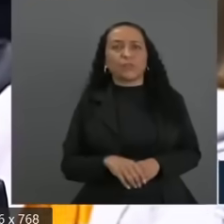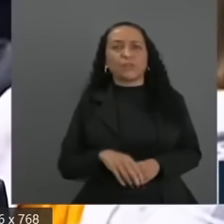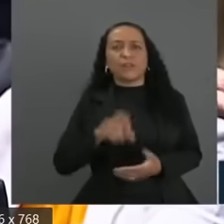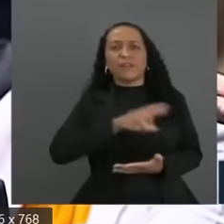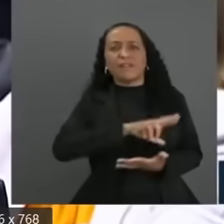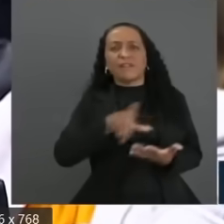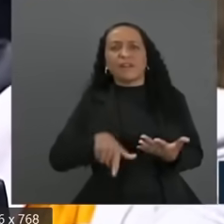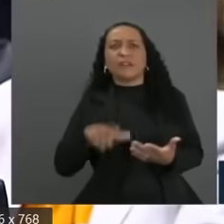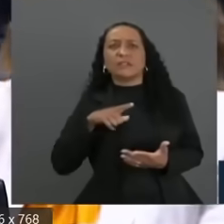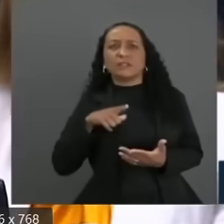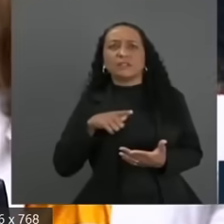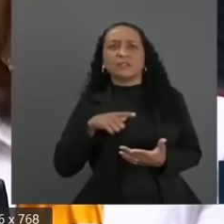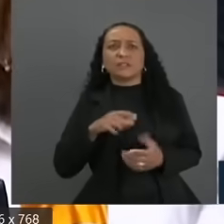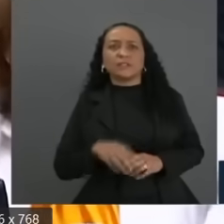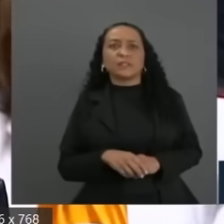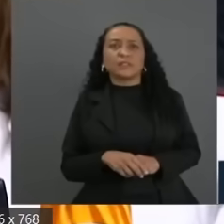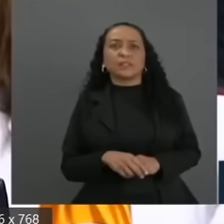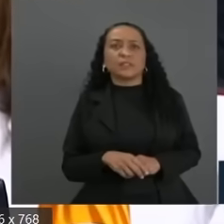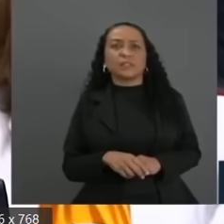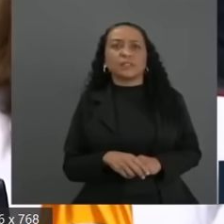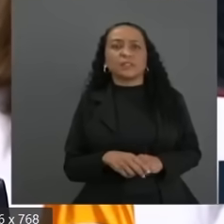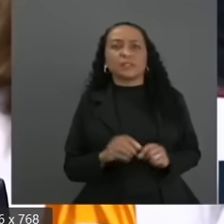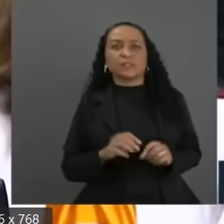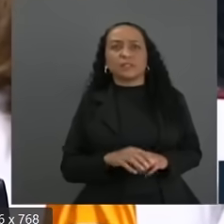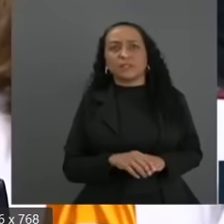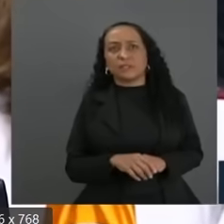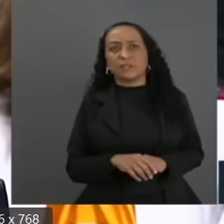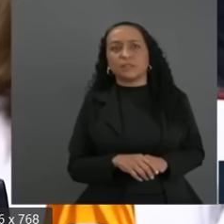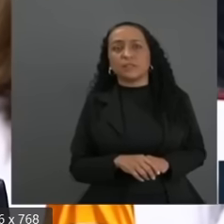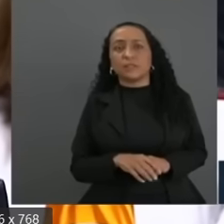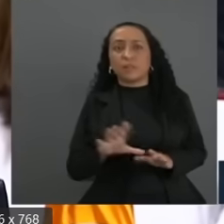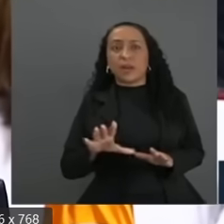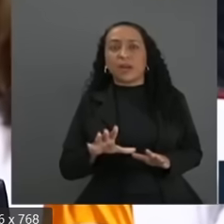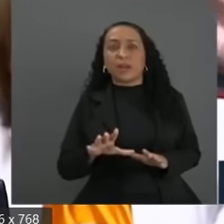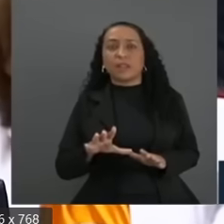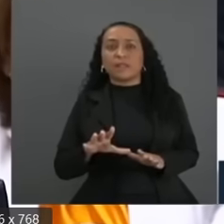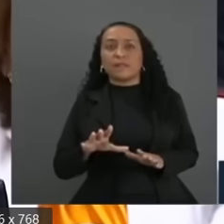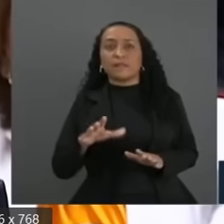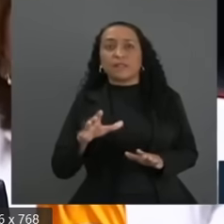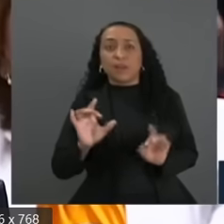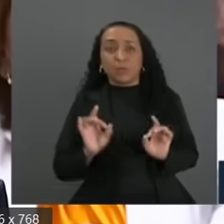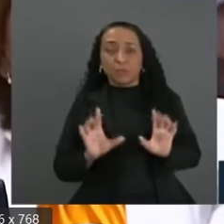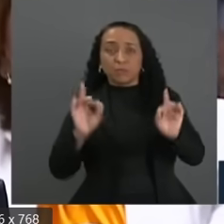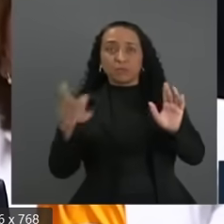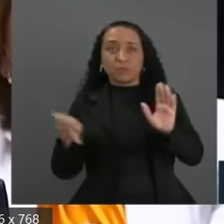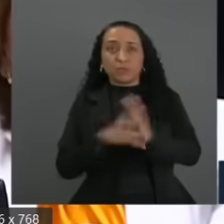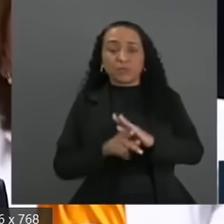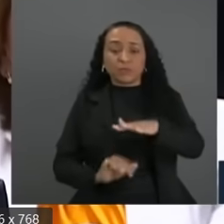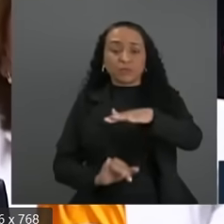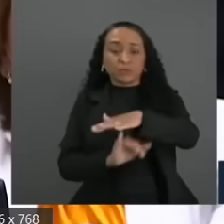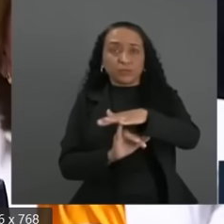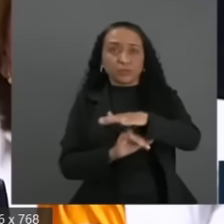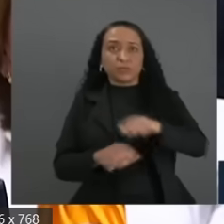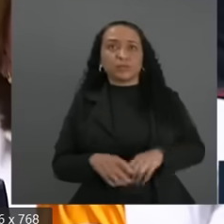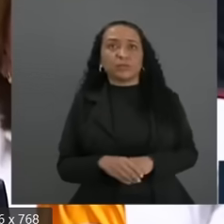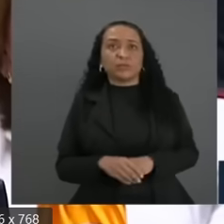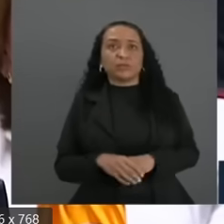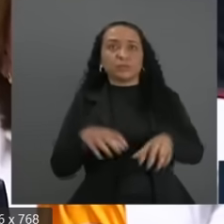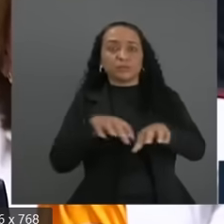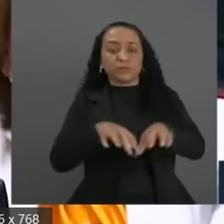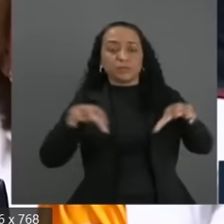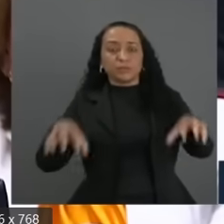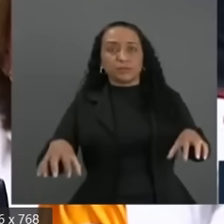têm diferença com o senador, mas o privilégio é da instituição, da separação dos